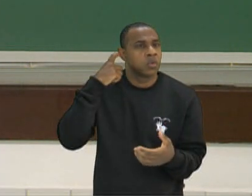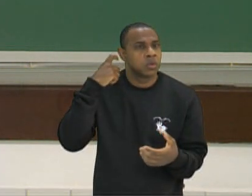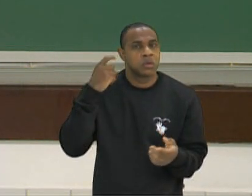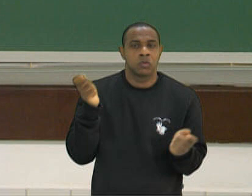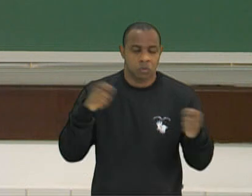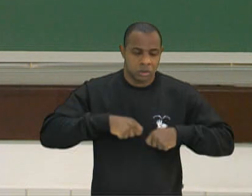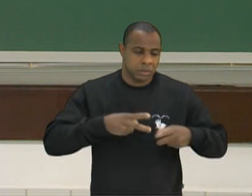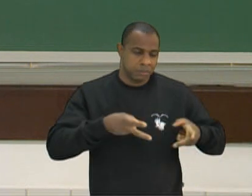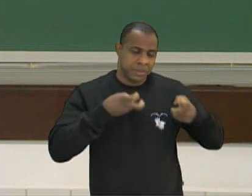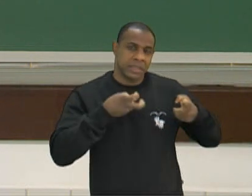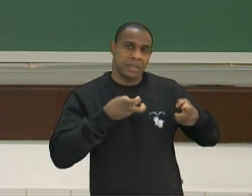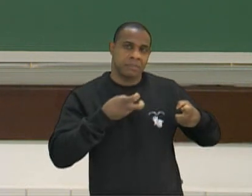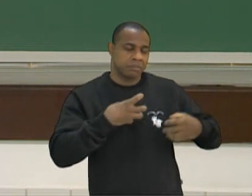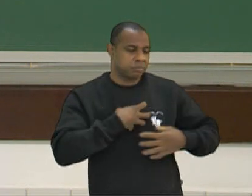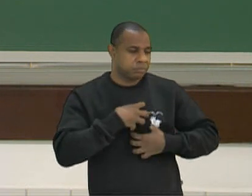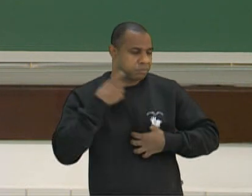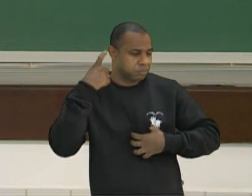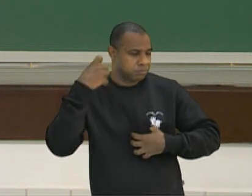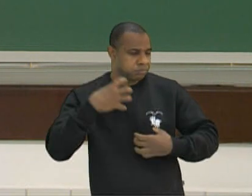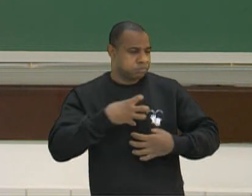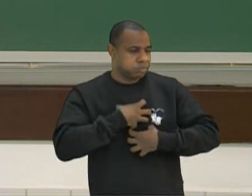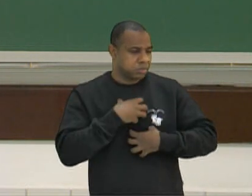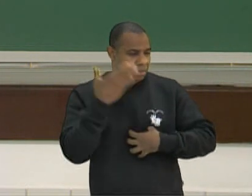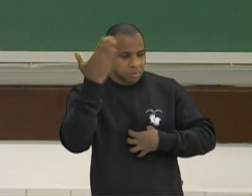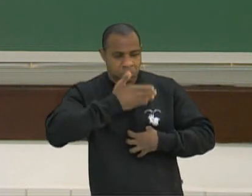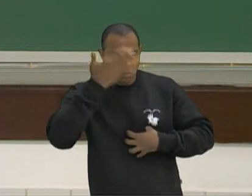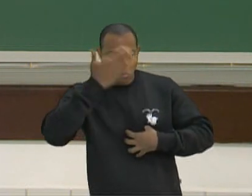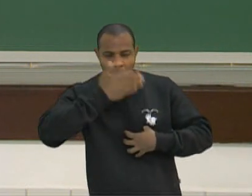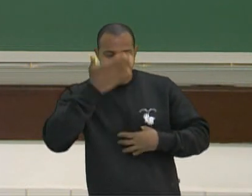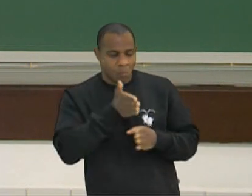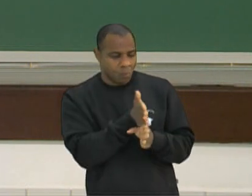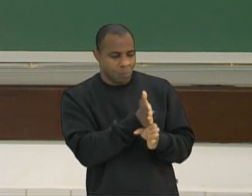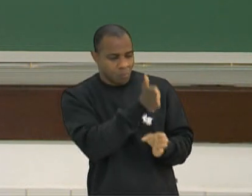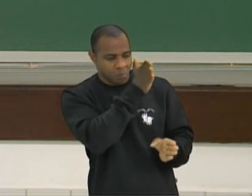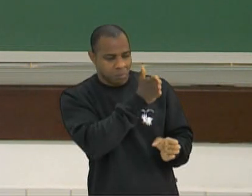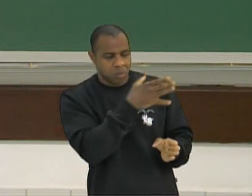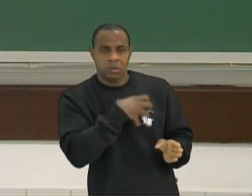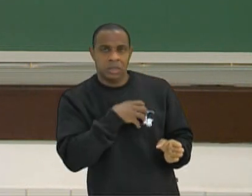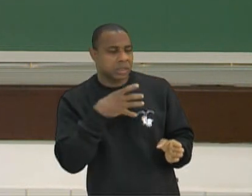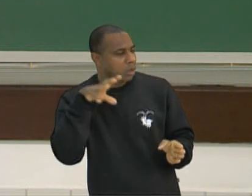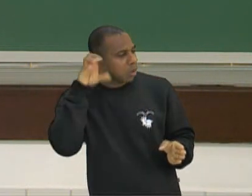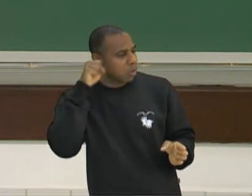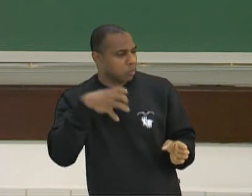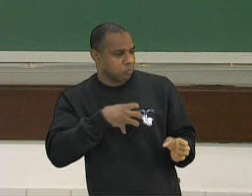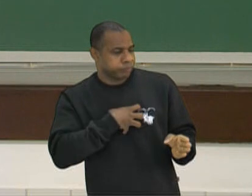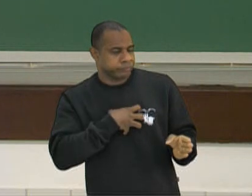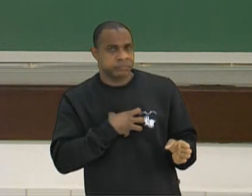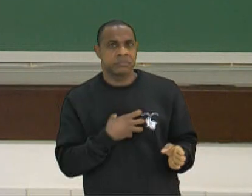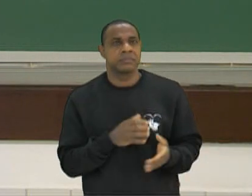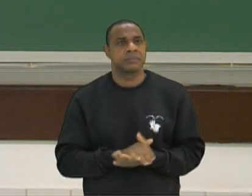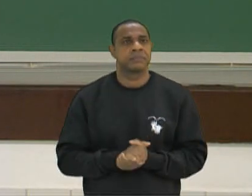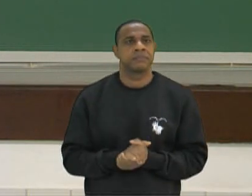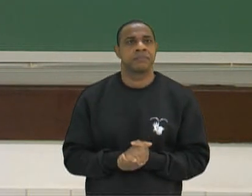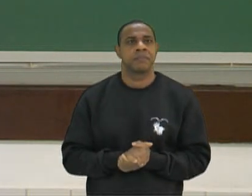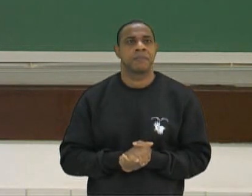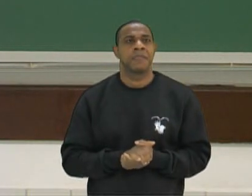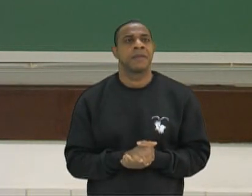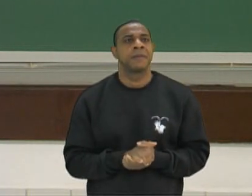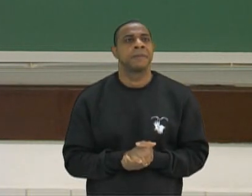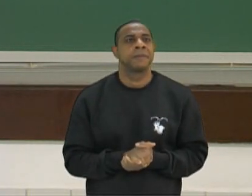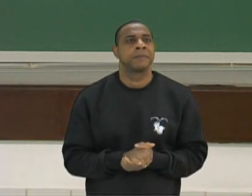consegue perceber mesmo que você não esteja vendo a situação, mas você consegue ouvir, certo? Vamos avançar então para a nossa próxima